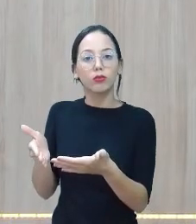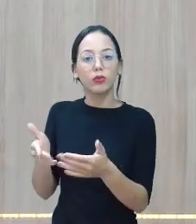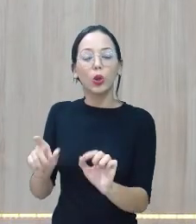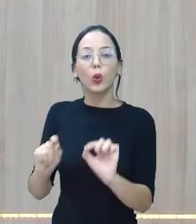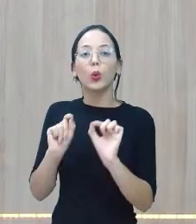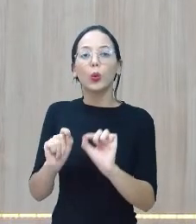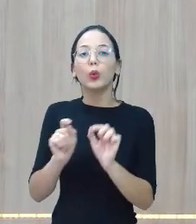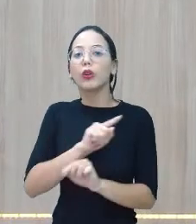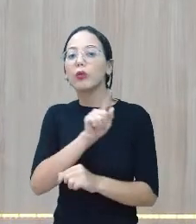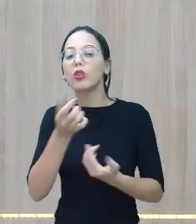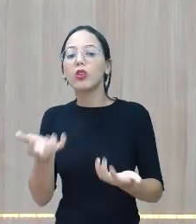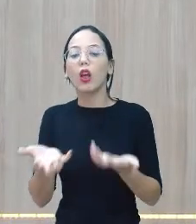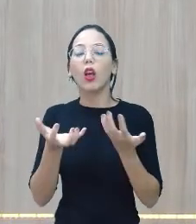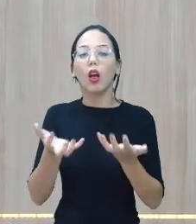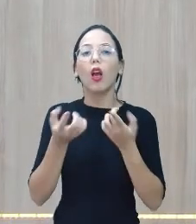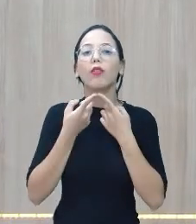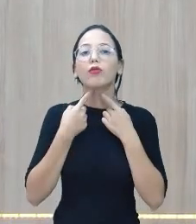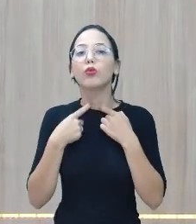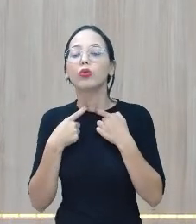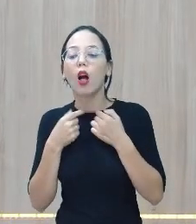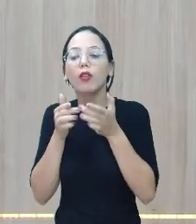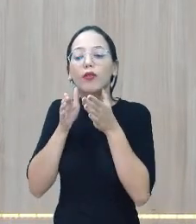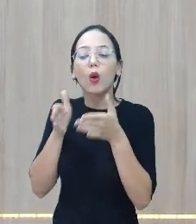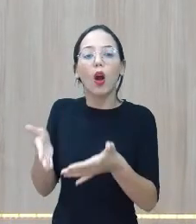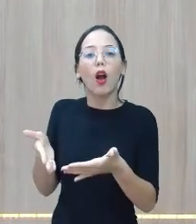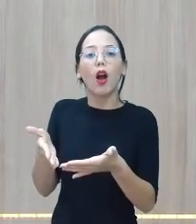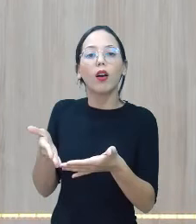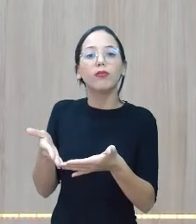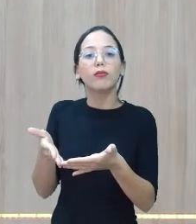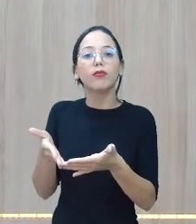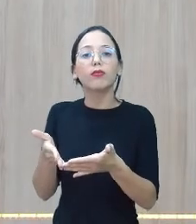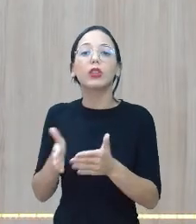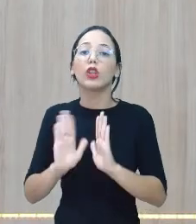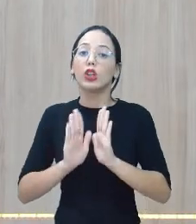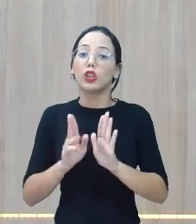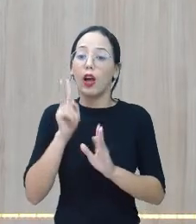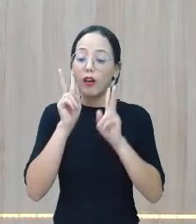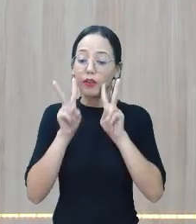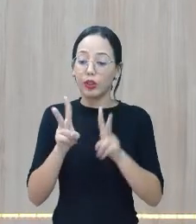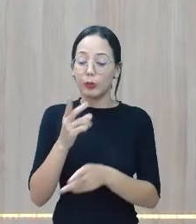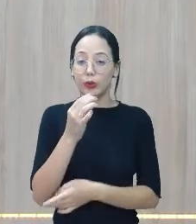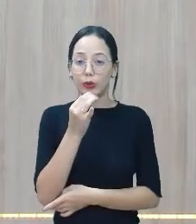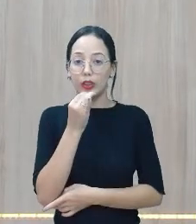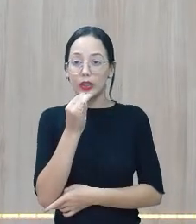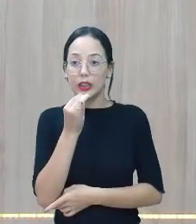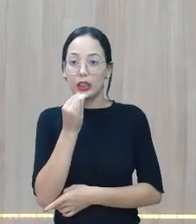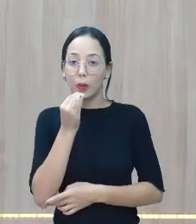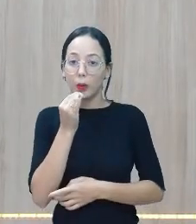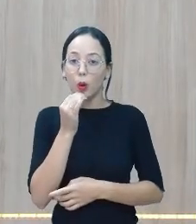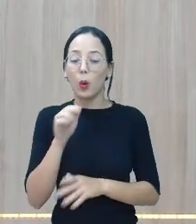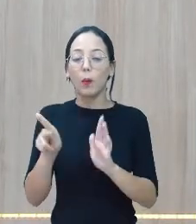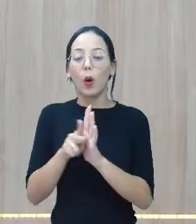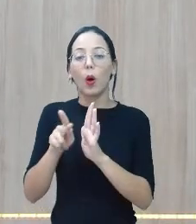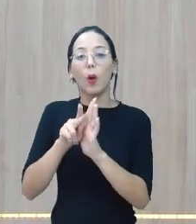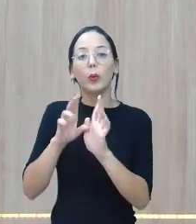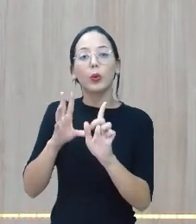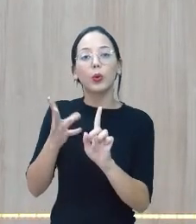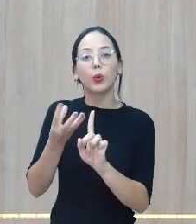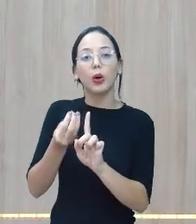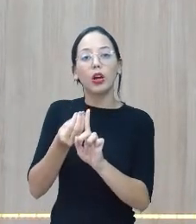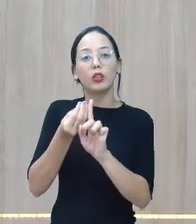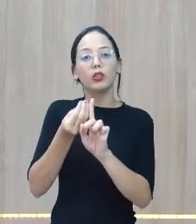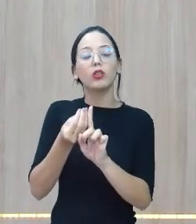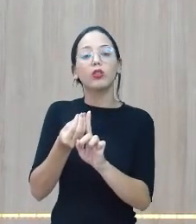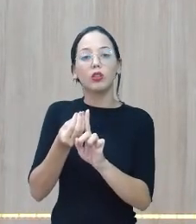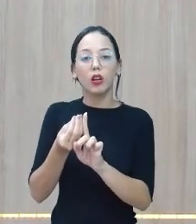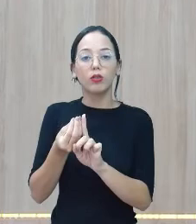você quer enfatizar. Como vimos o exemplo do artista, não é?